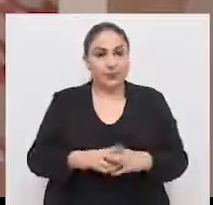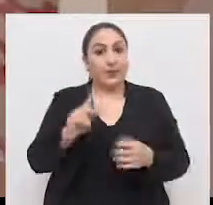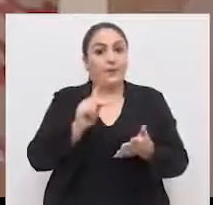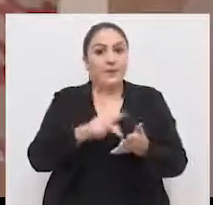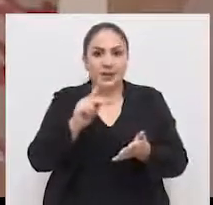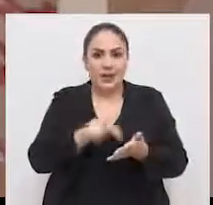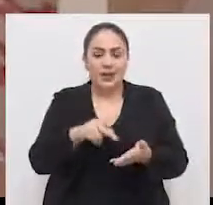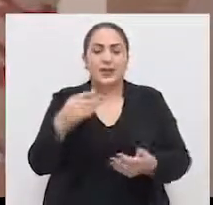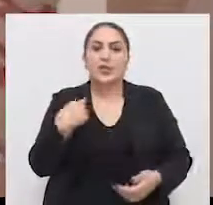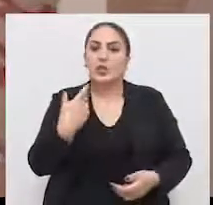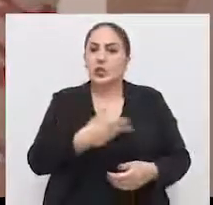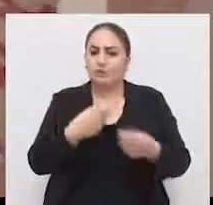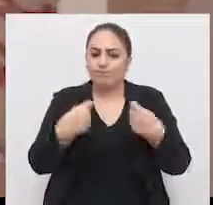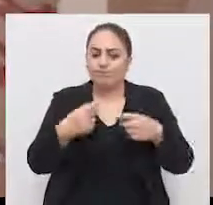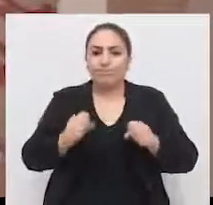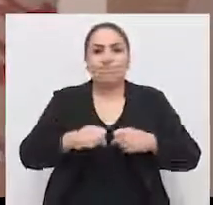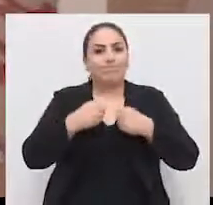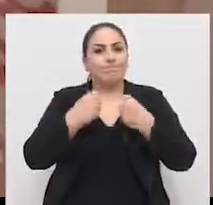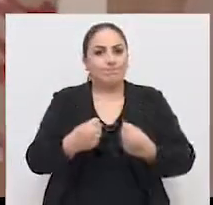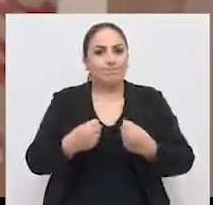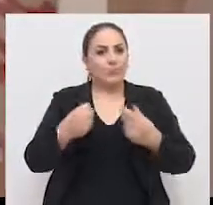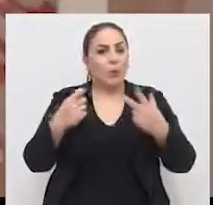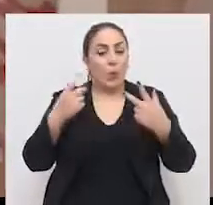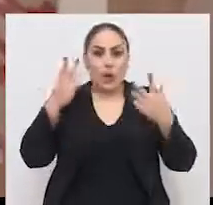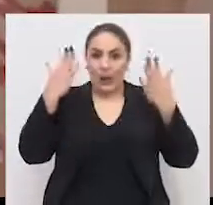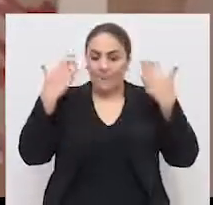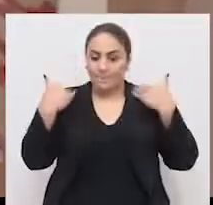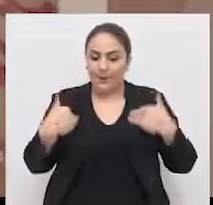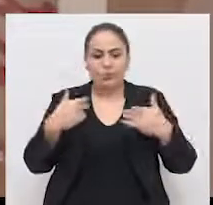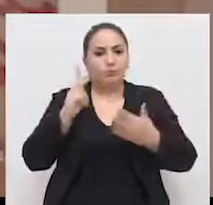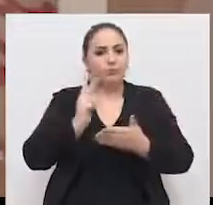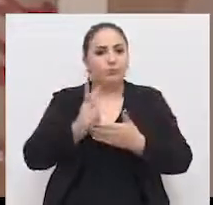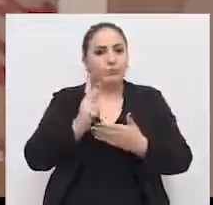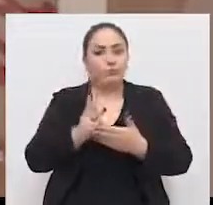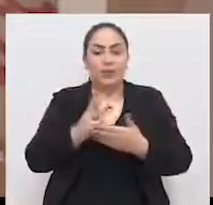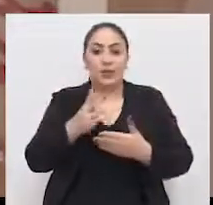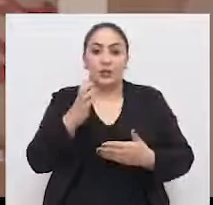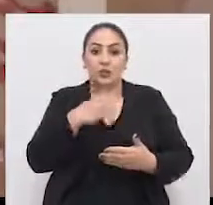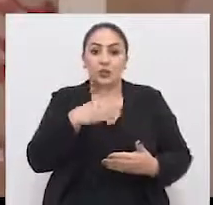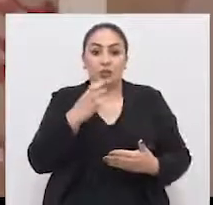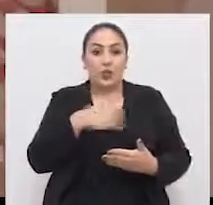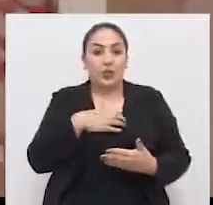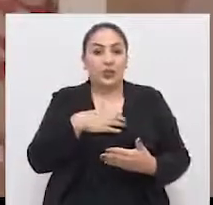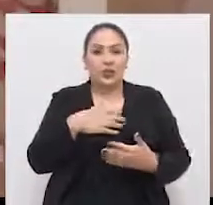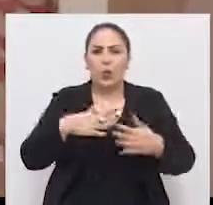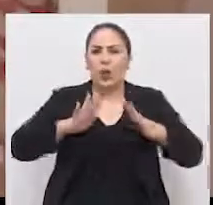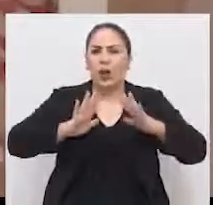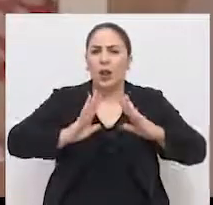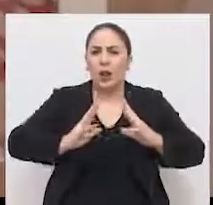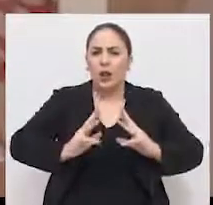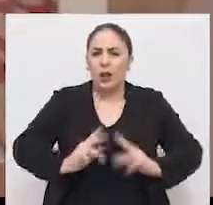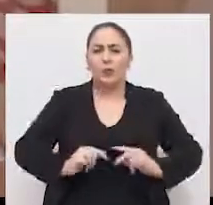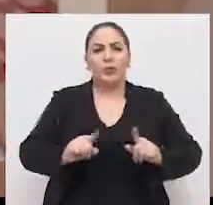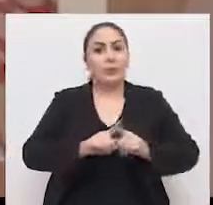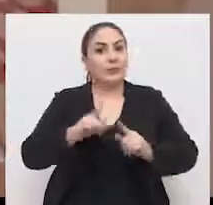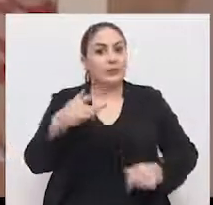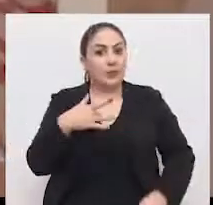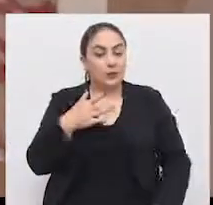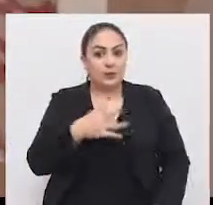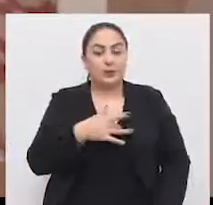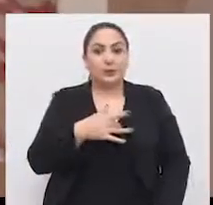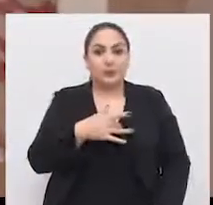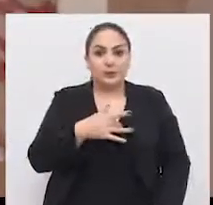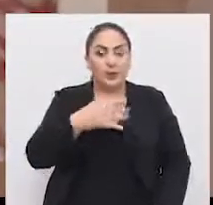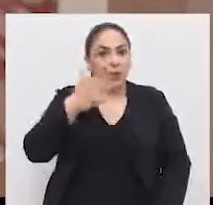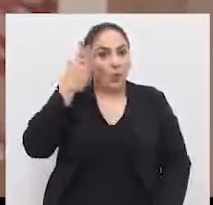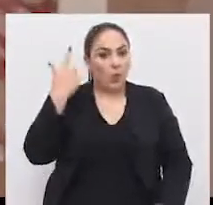A real é que a gente precisa fortalecer o cabelo sempre e mantê-lo de uma forma higienizada e saudável.